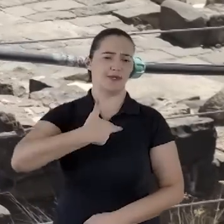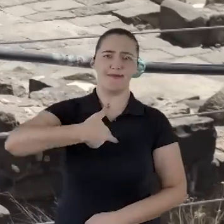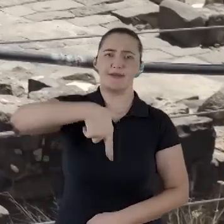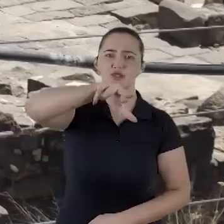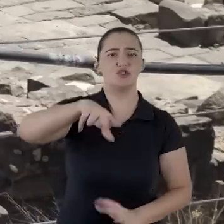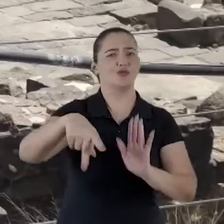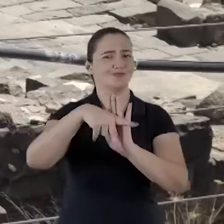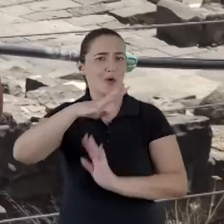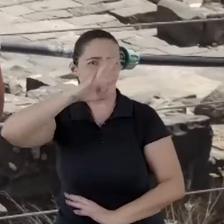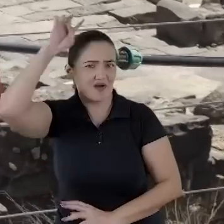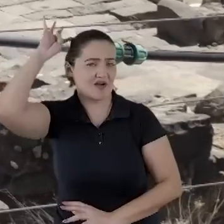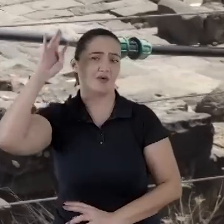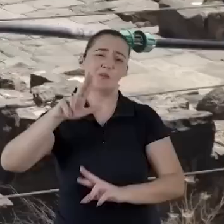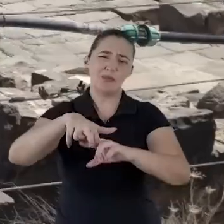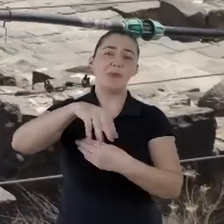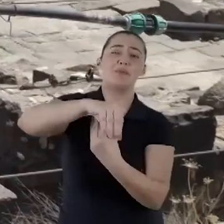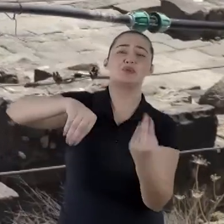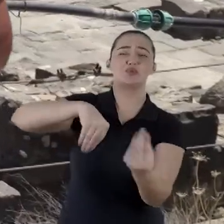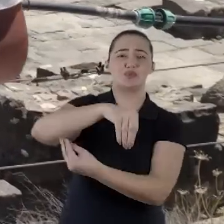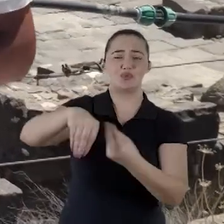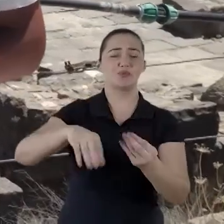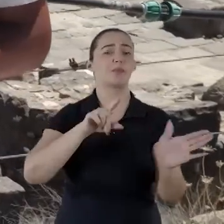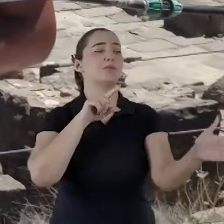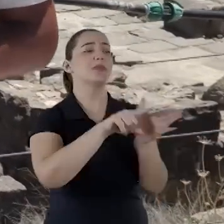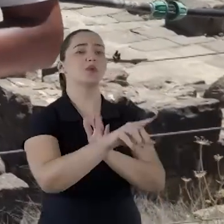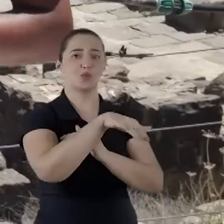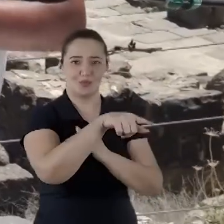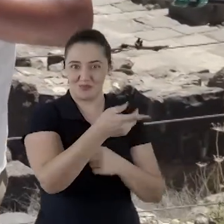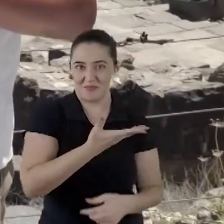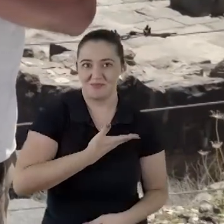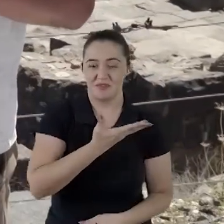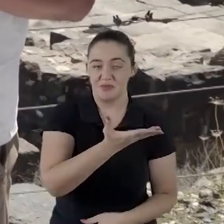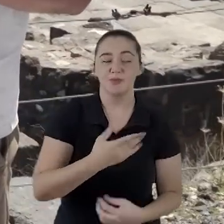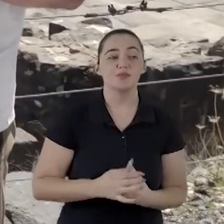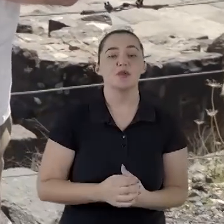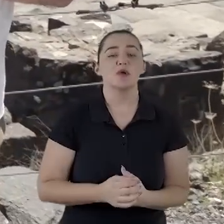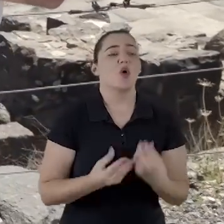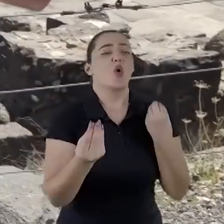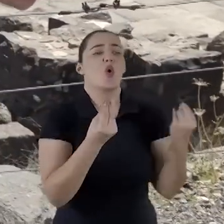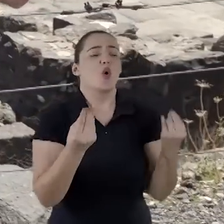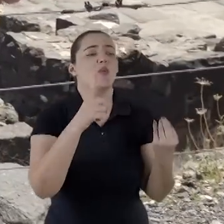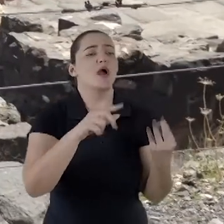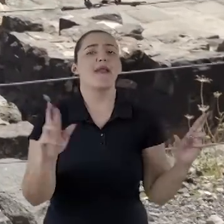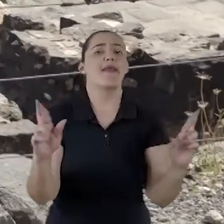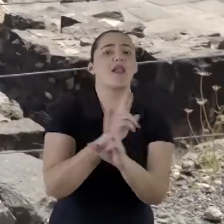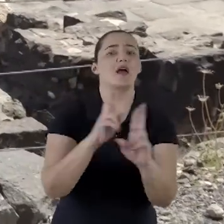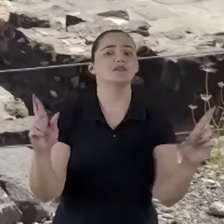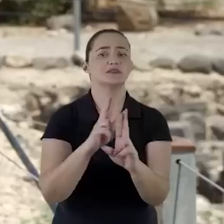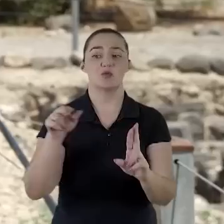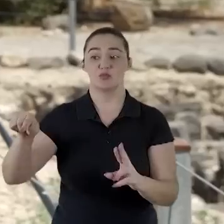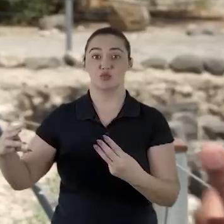judeus. Nesse momento a gente gostaria de saber como era a relação entre judeus